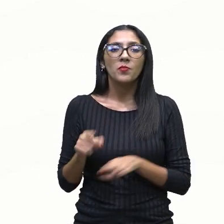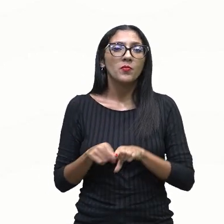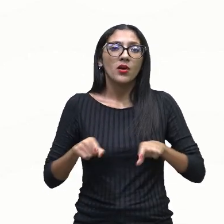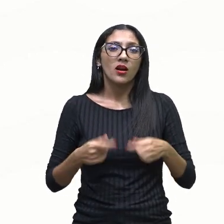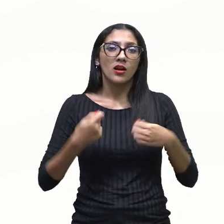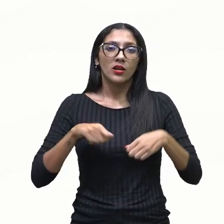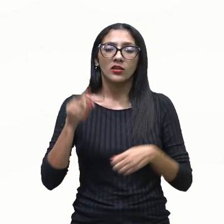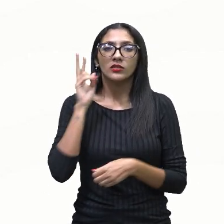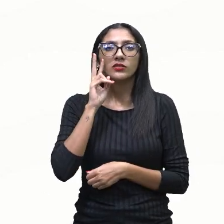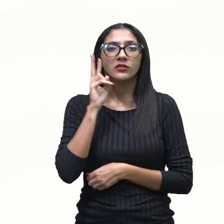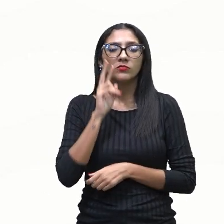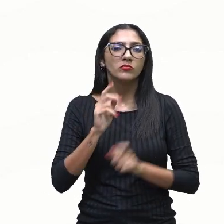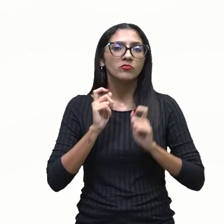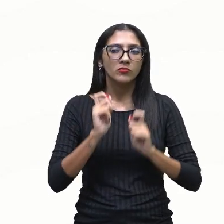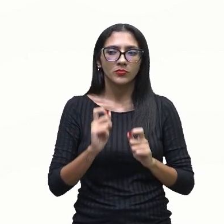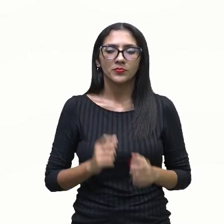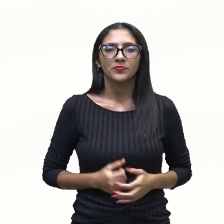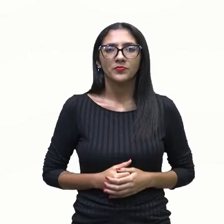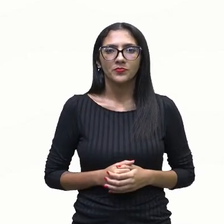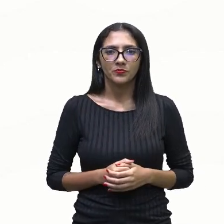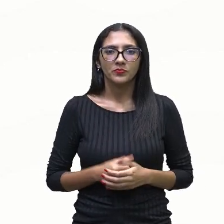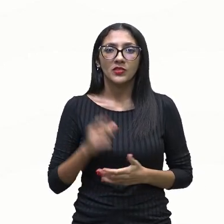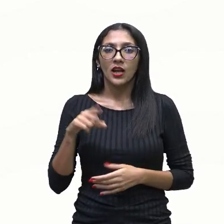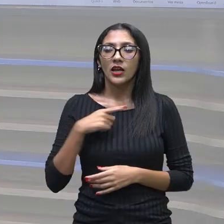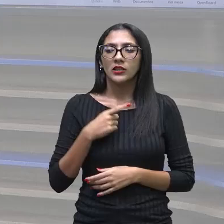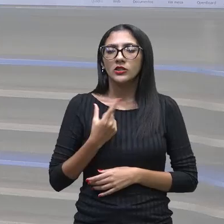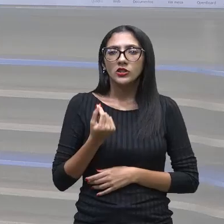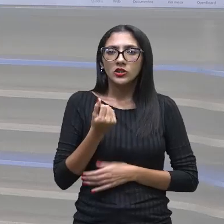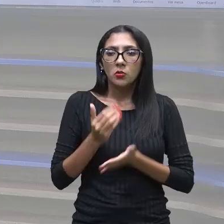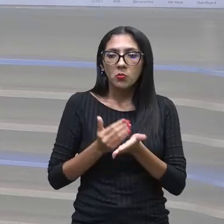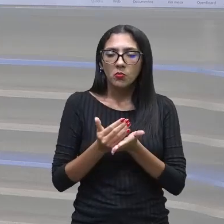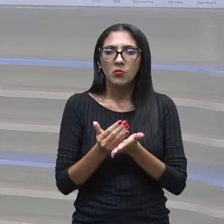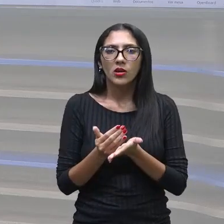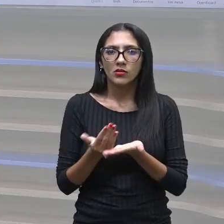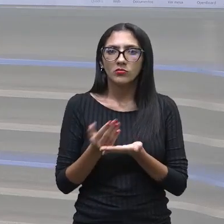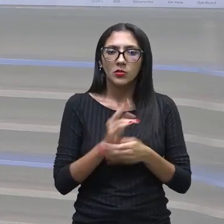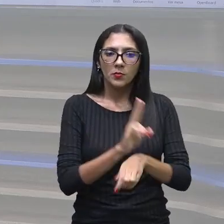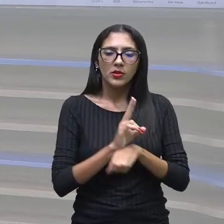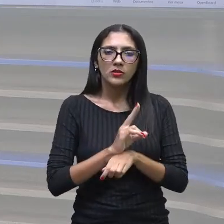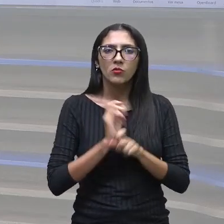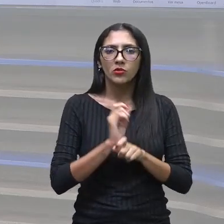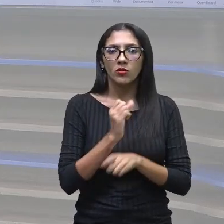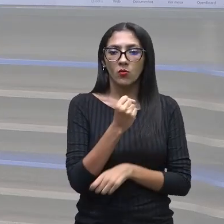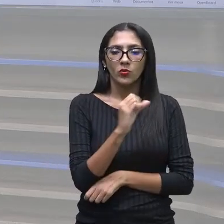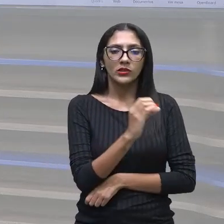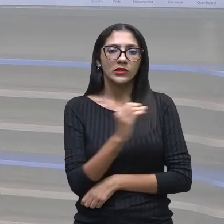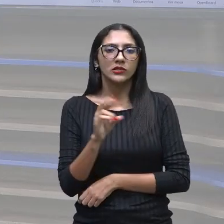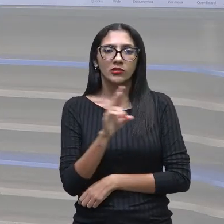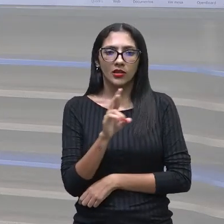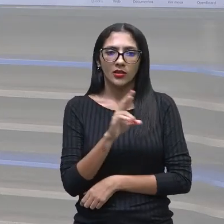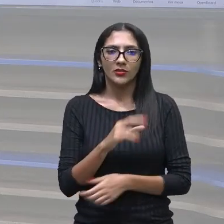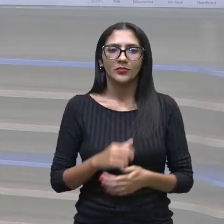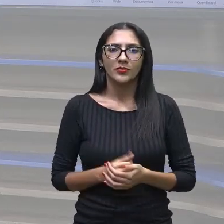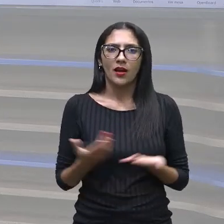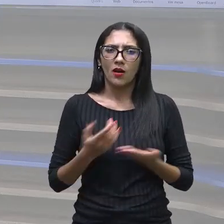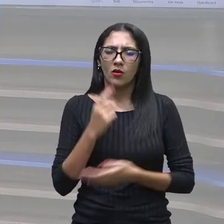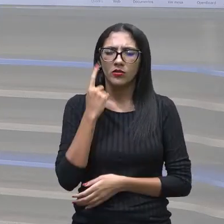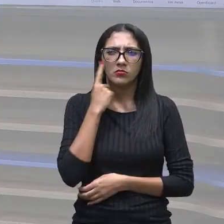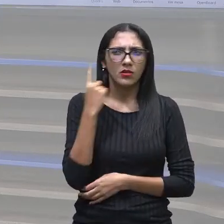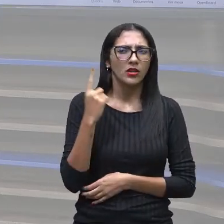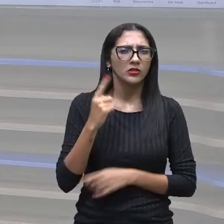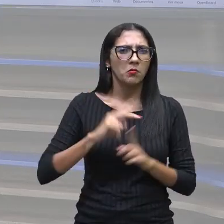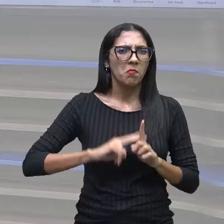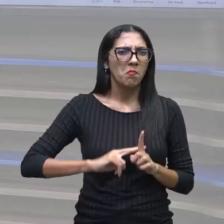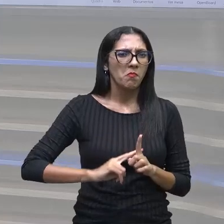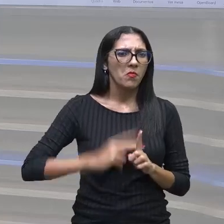que nós estamos aqui considerando um valor inicial de R$800. Agora imagina isso aí para um valor muito maior